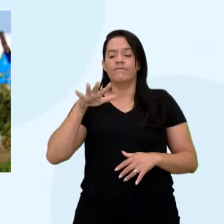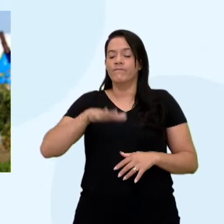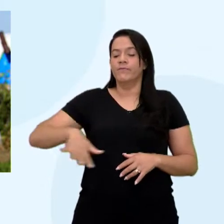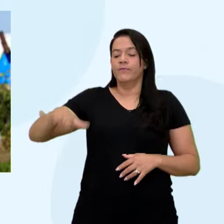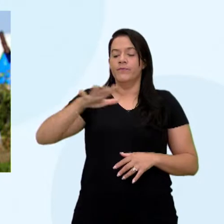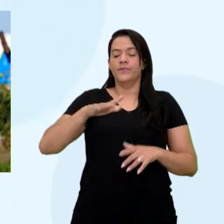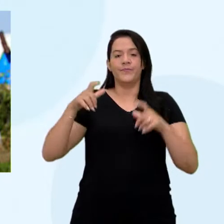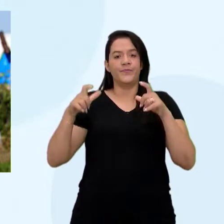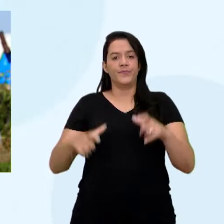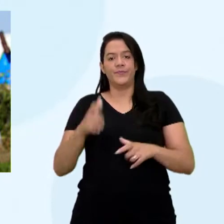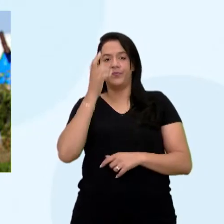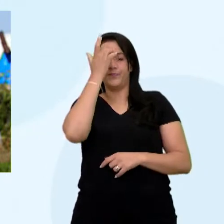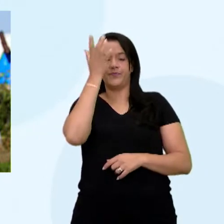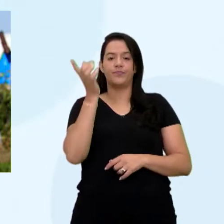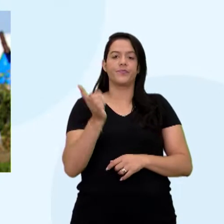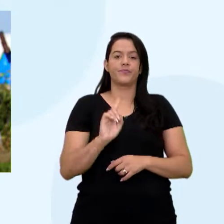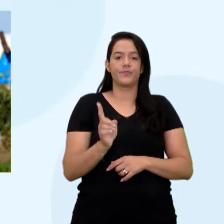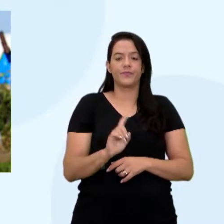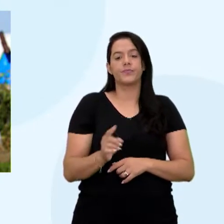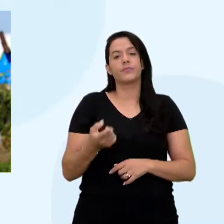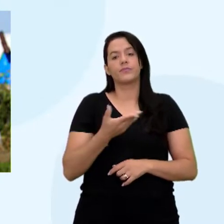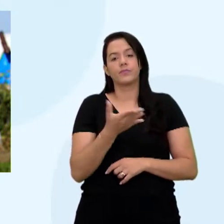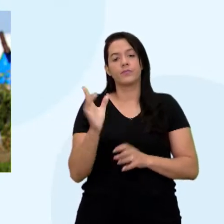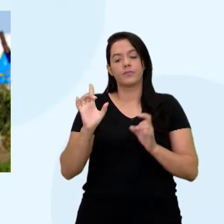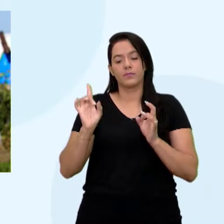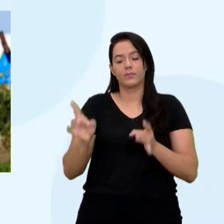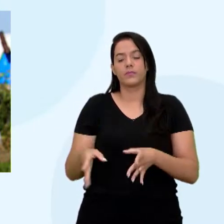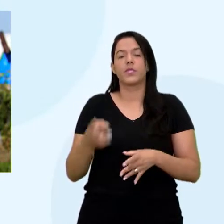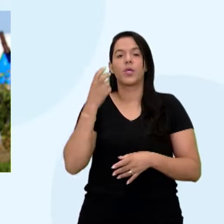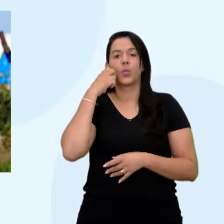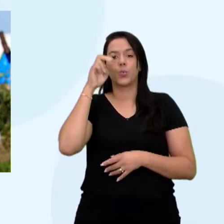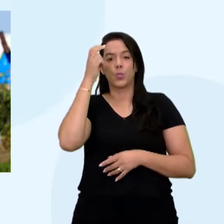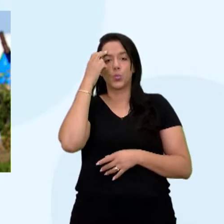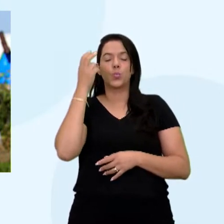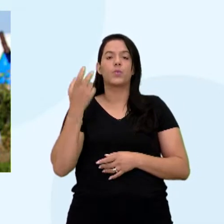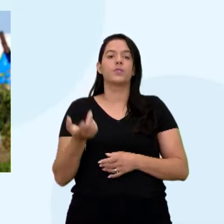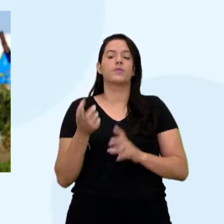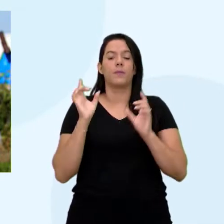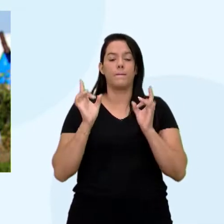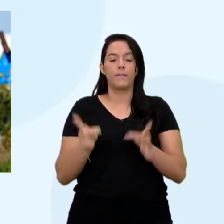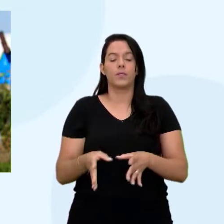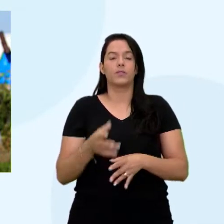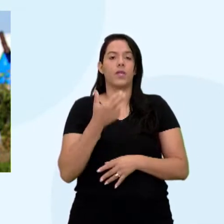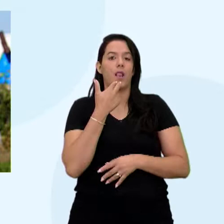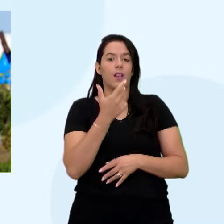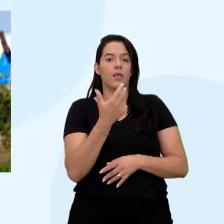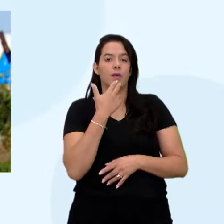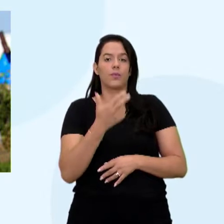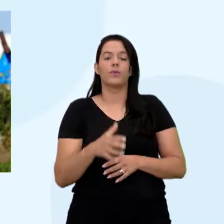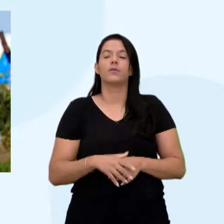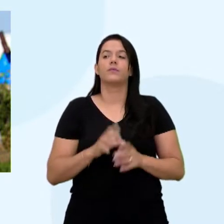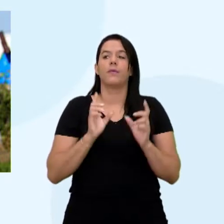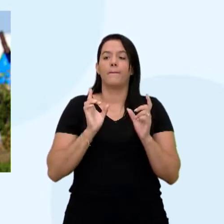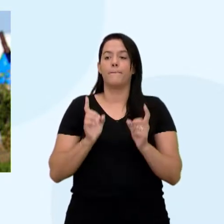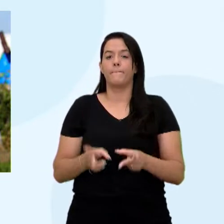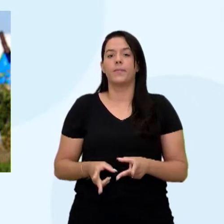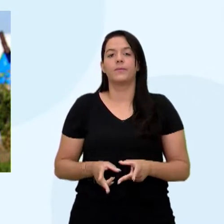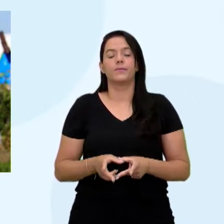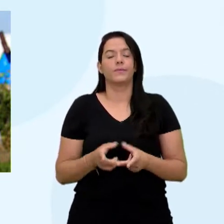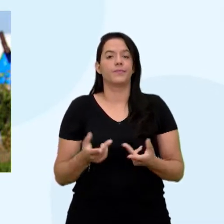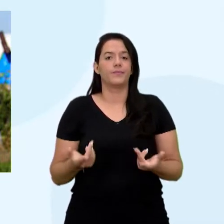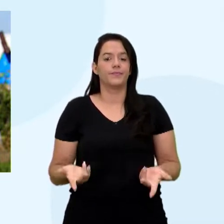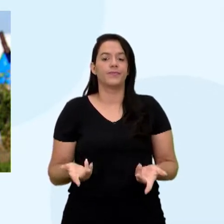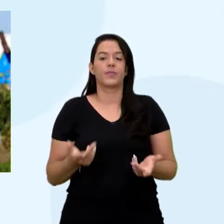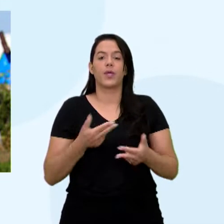Não é algo fácil, né? Você vai abandonar a sua cultura, você vai abandonar o seu idioma, você vai abandonar